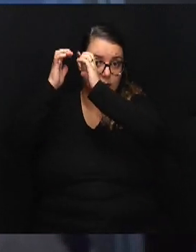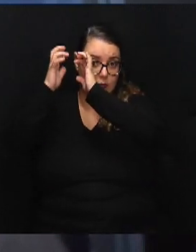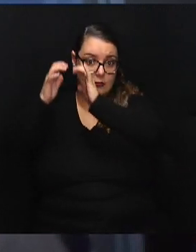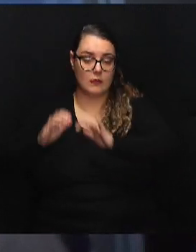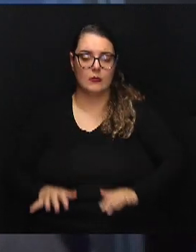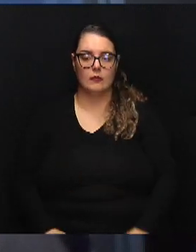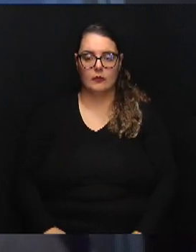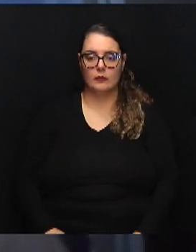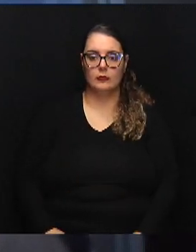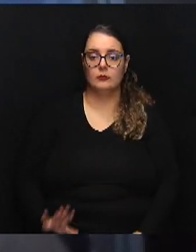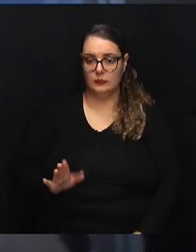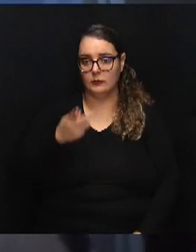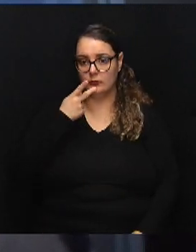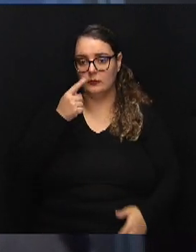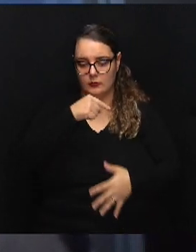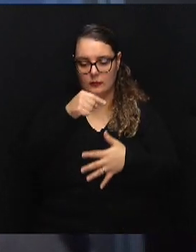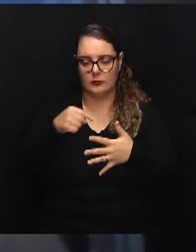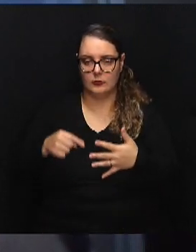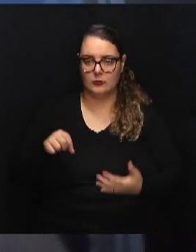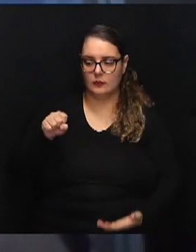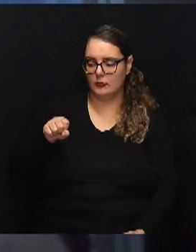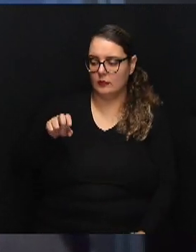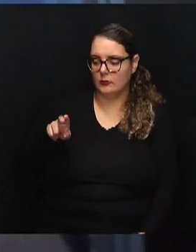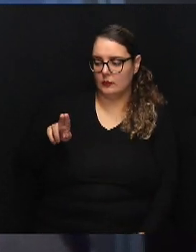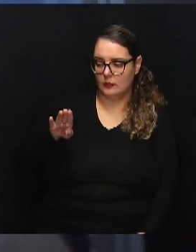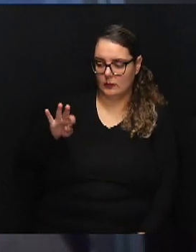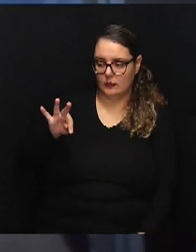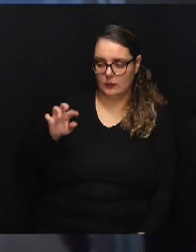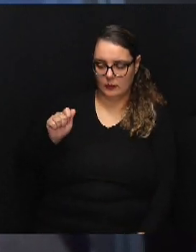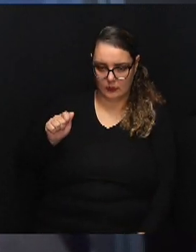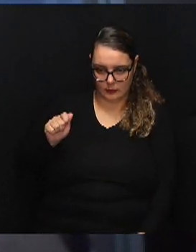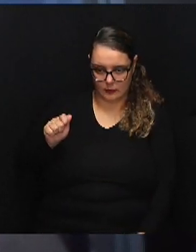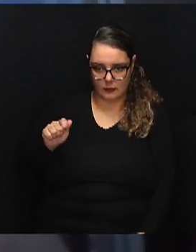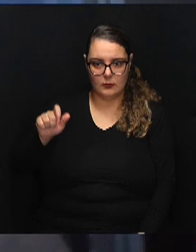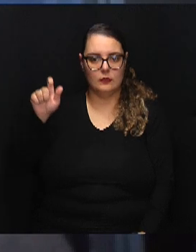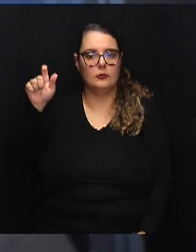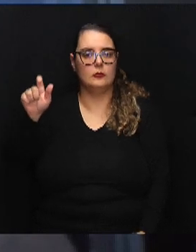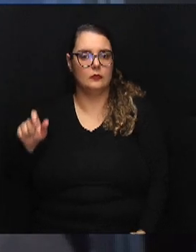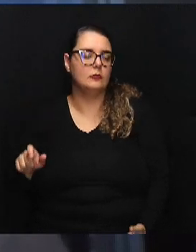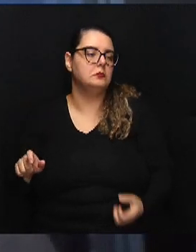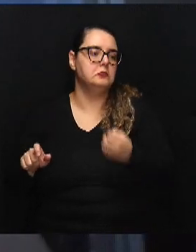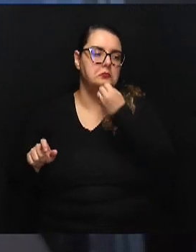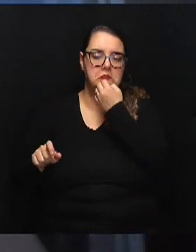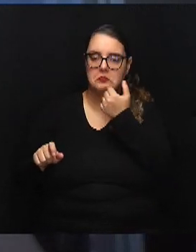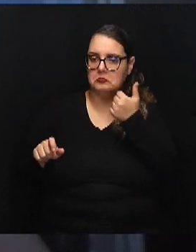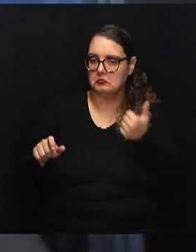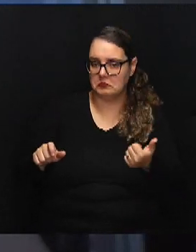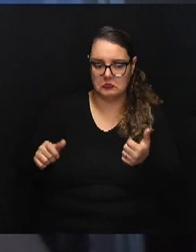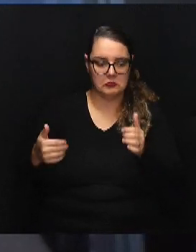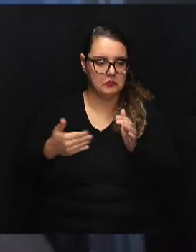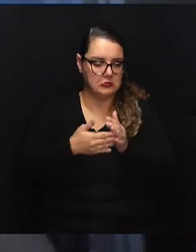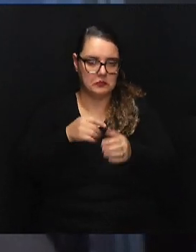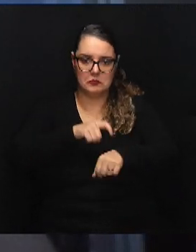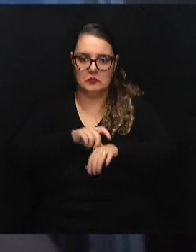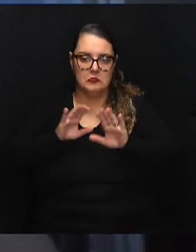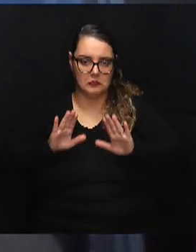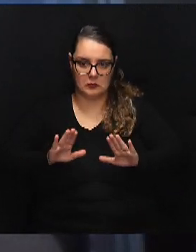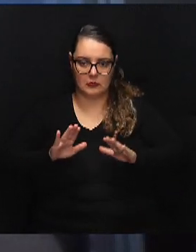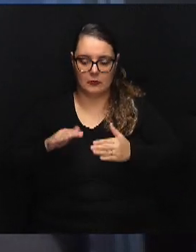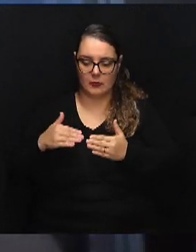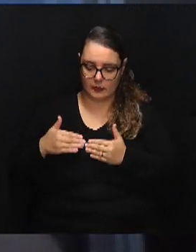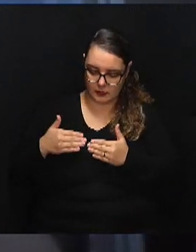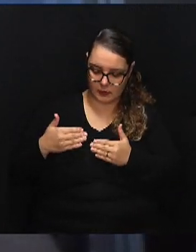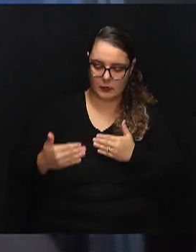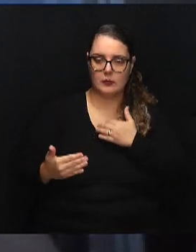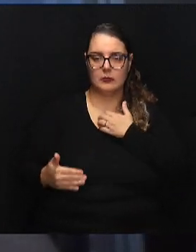pontuar quais são, súbita, né? Então, a pessoa estava bem até um determinado momento, a partir de um